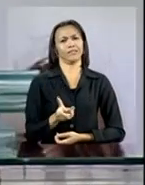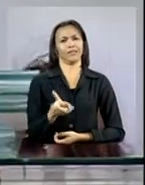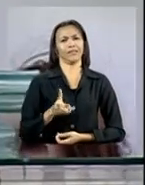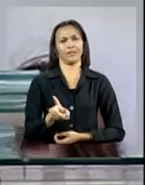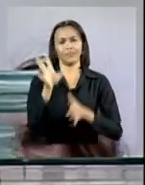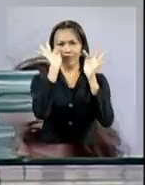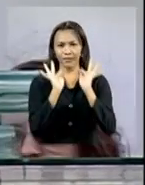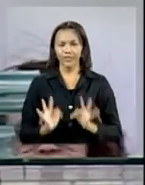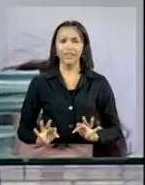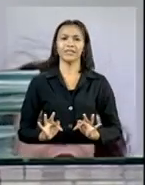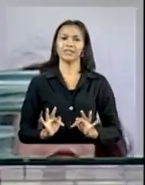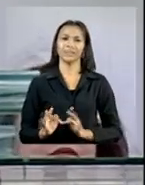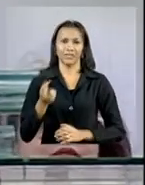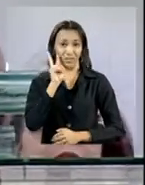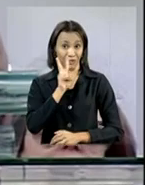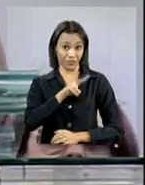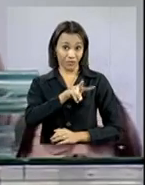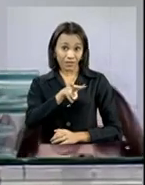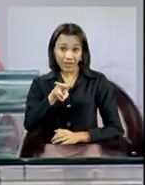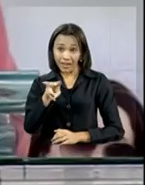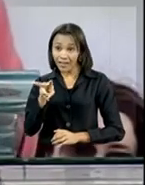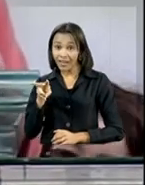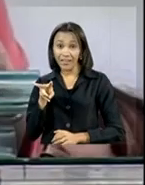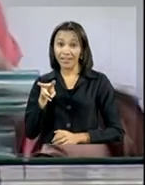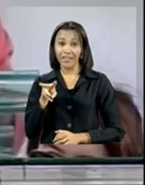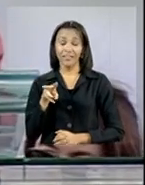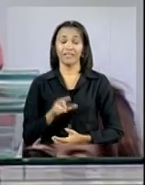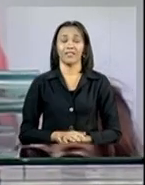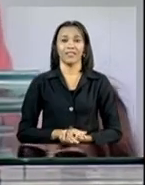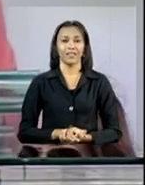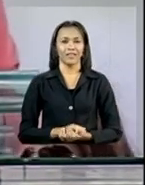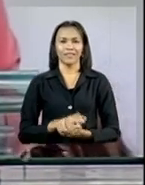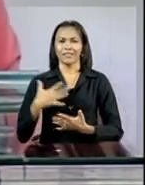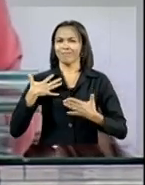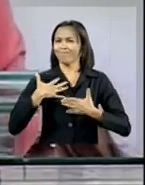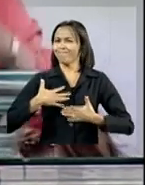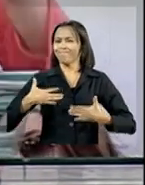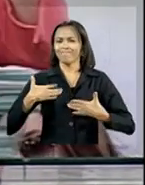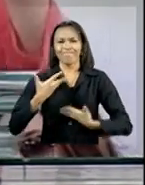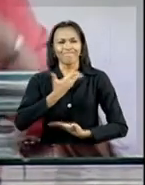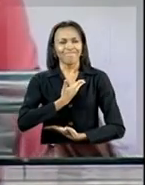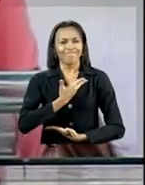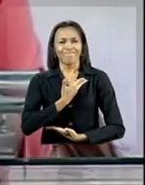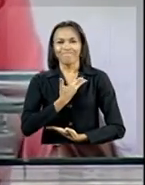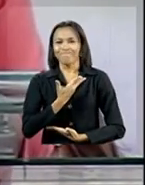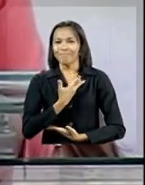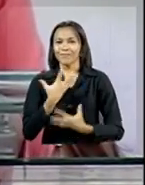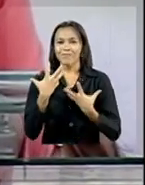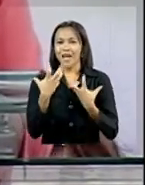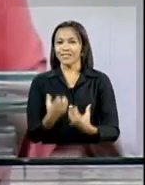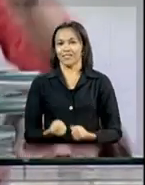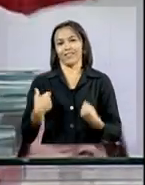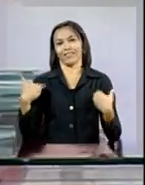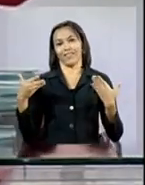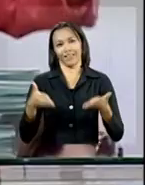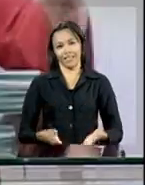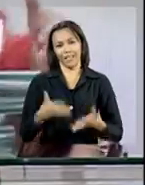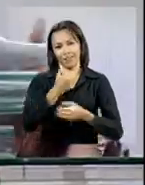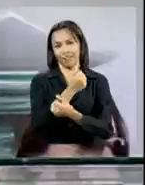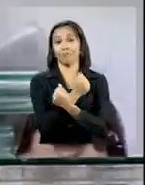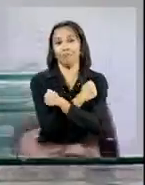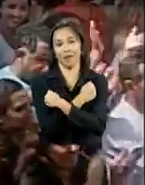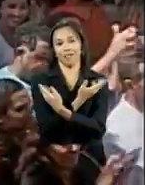muito feliz de ver essa forma tão amigável que Minas recebe a gente um abraço